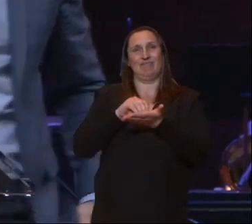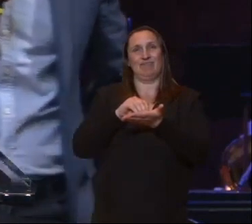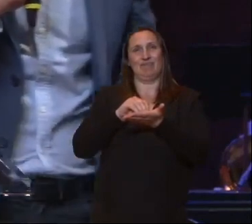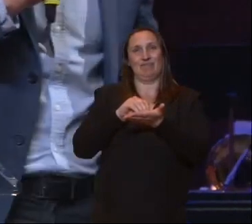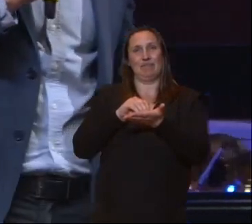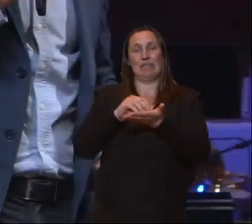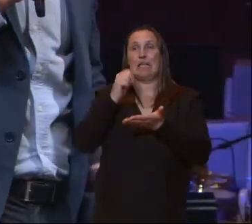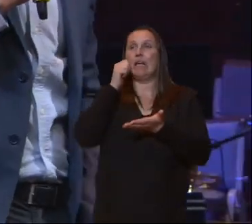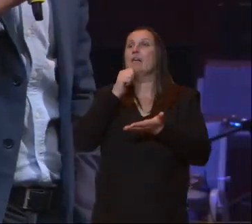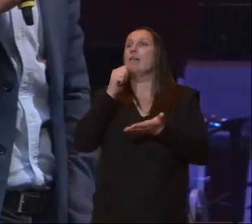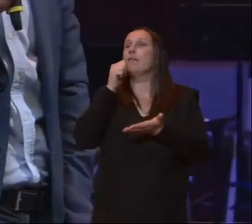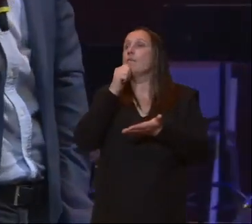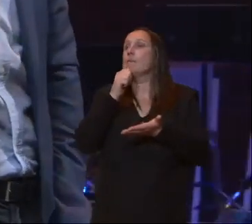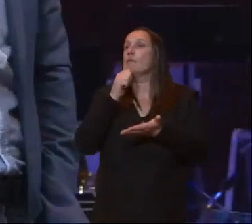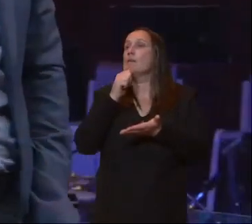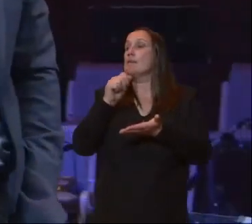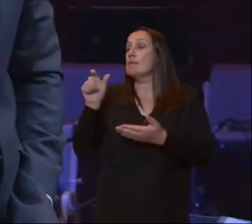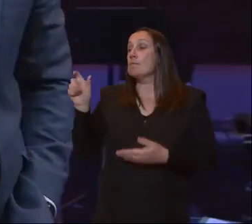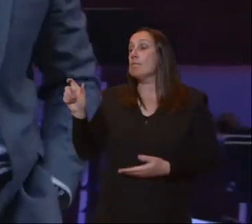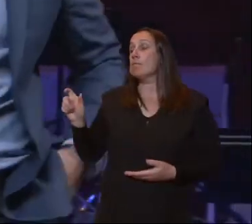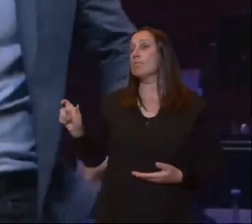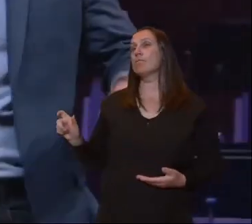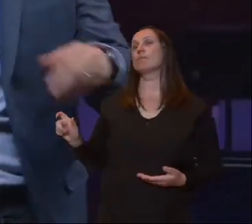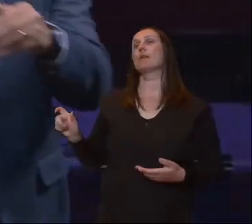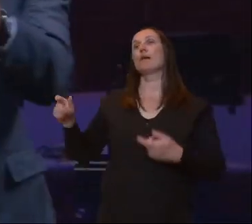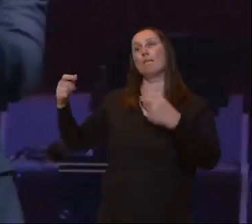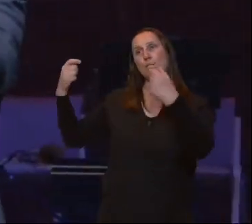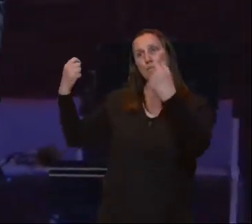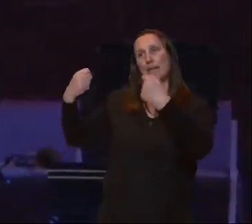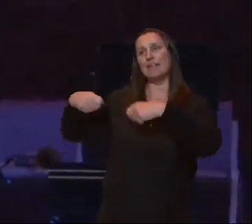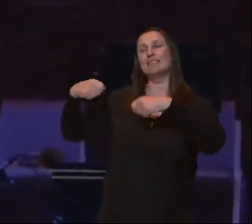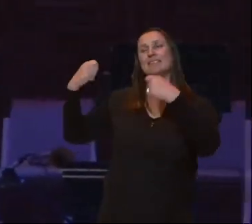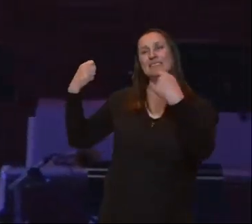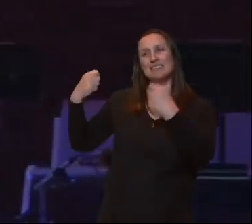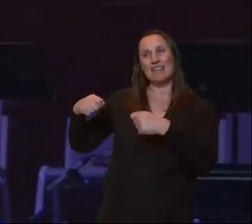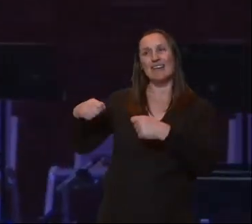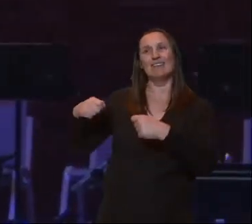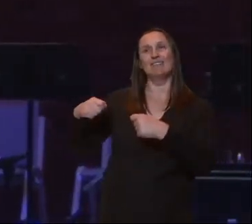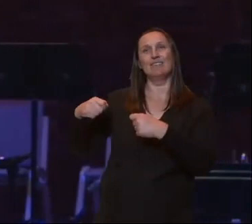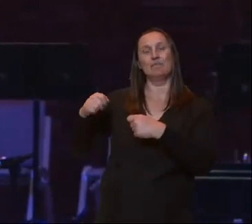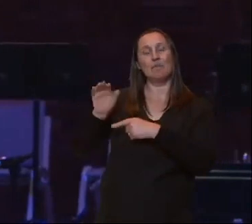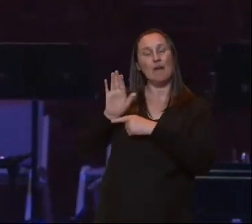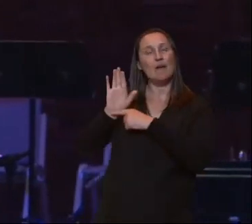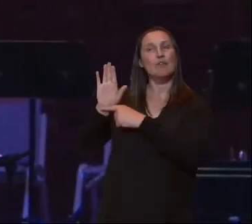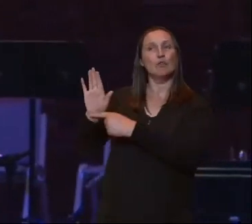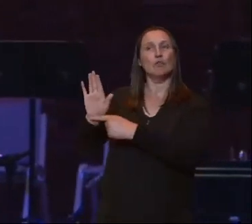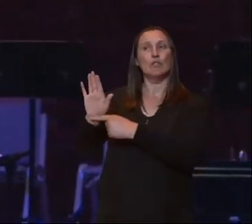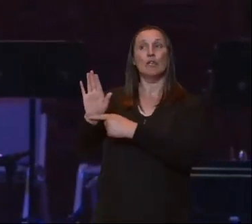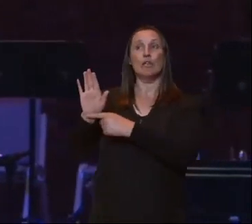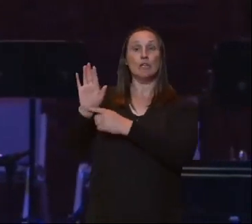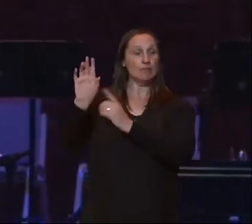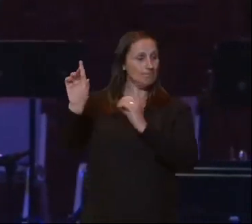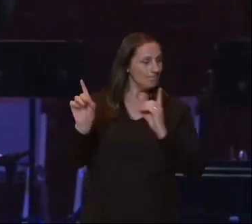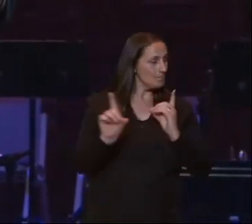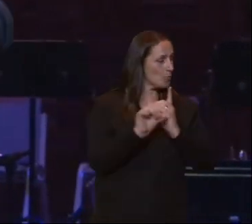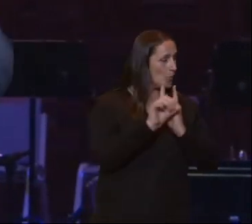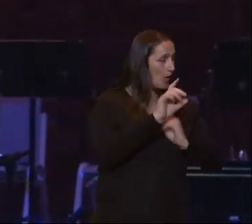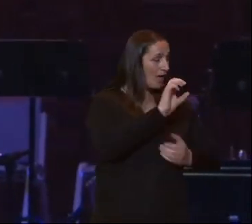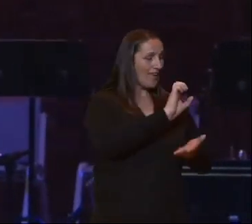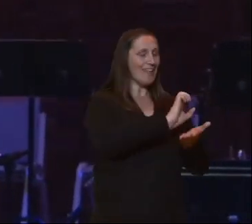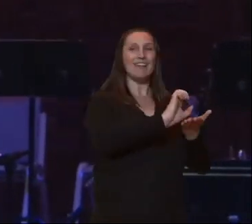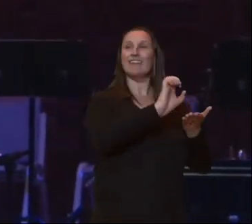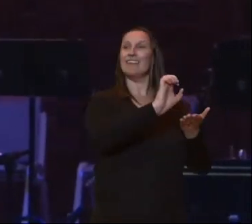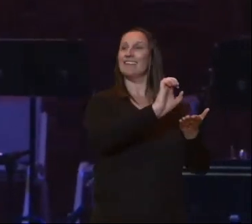Aquela mulher precisava de um resgatador e encontrou no exemplo de Elias a realidade de um Deus que